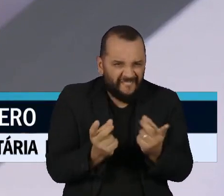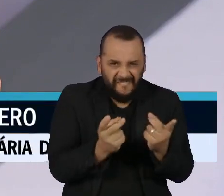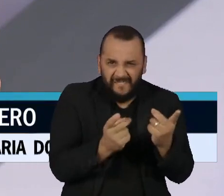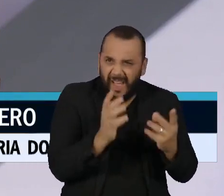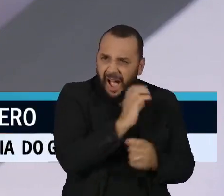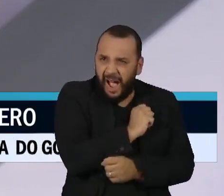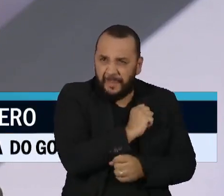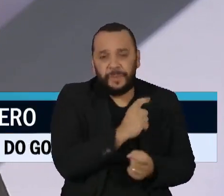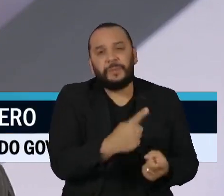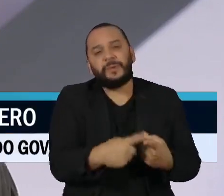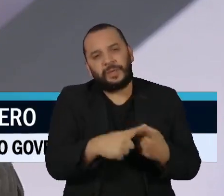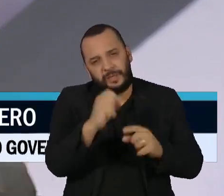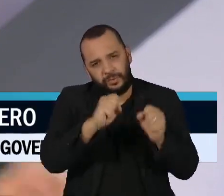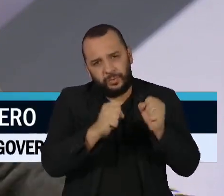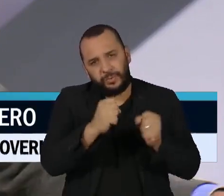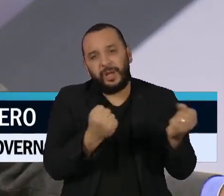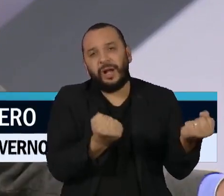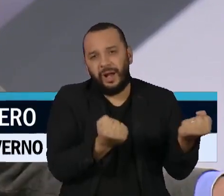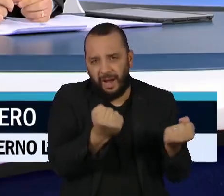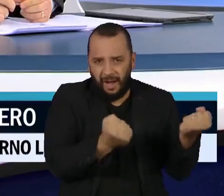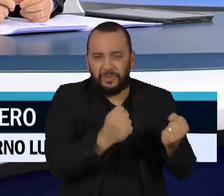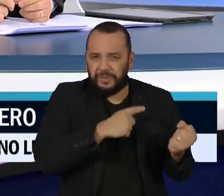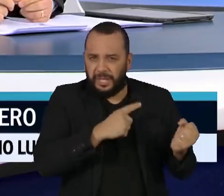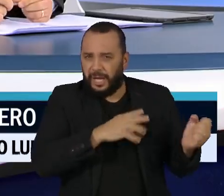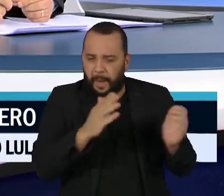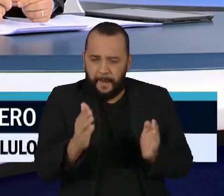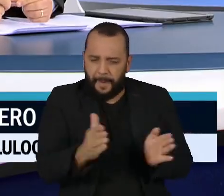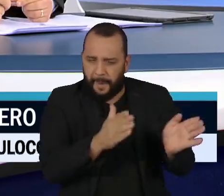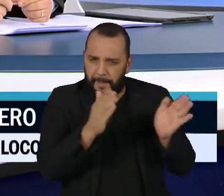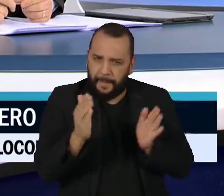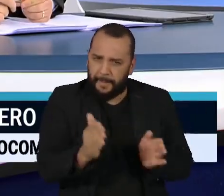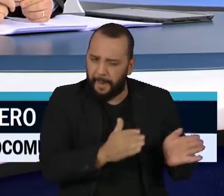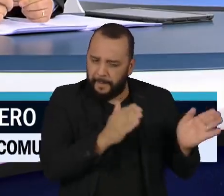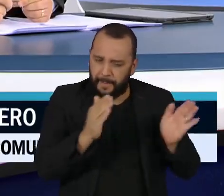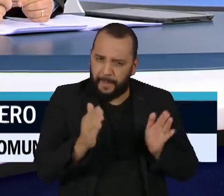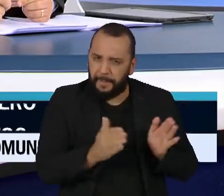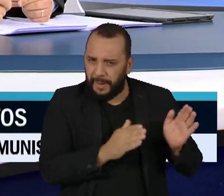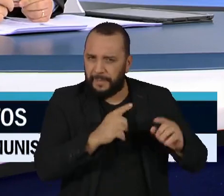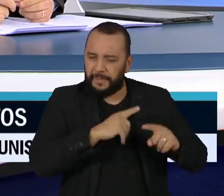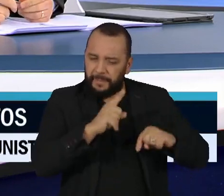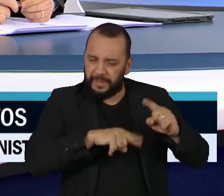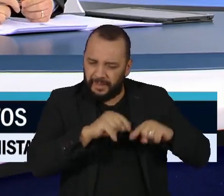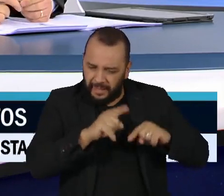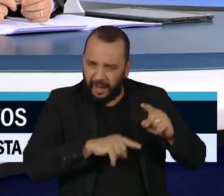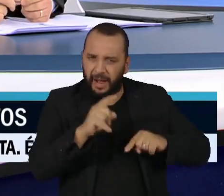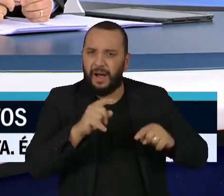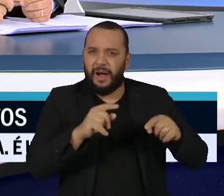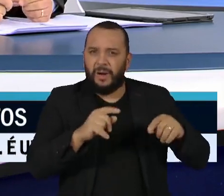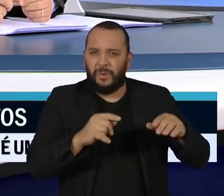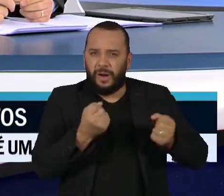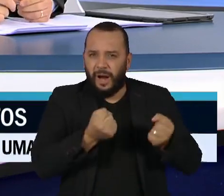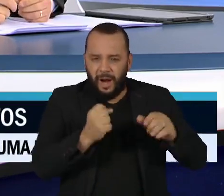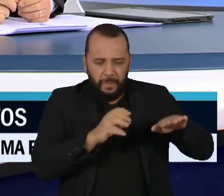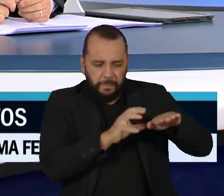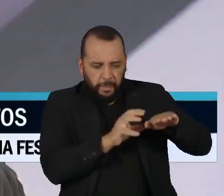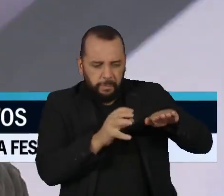bem estruturada no país, com cadeia produtiva bem longa, né, de peças, né, de